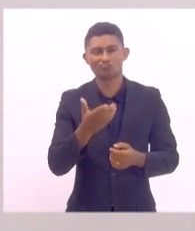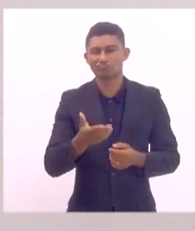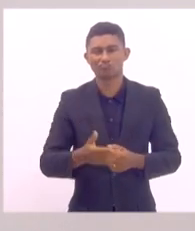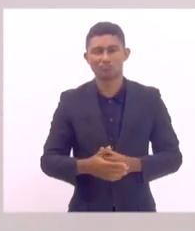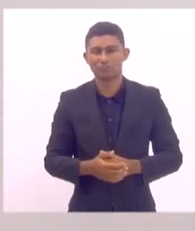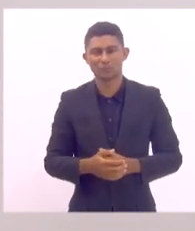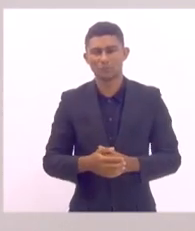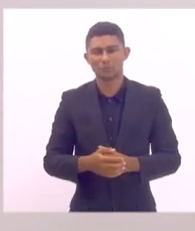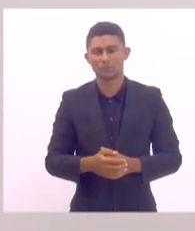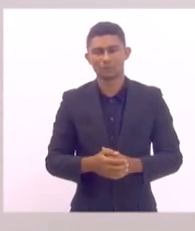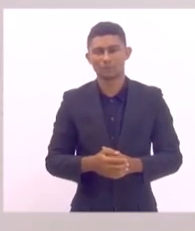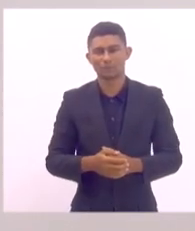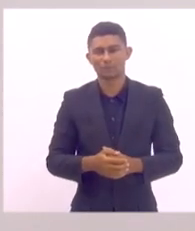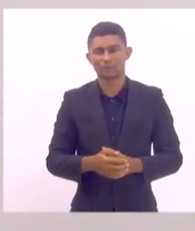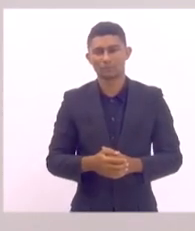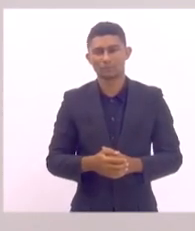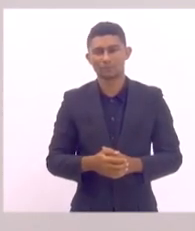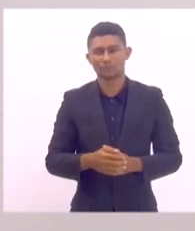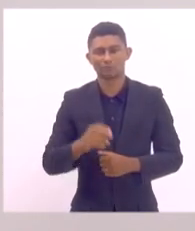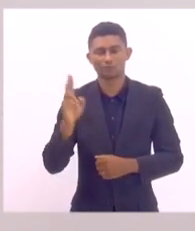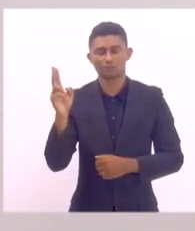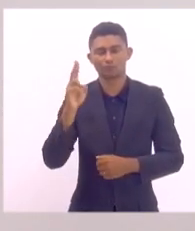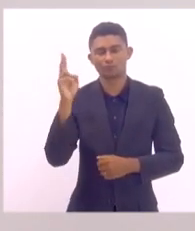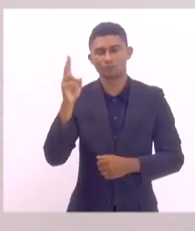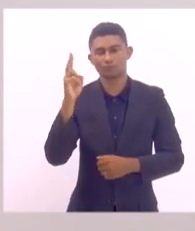não dá. Não tem como, Luiz.